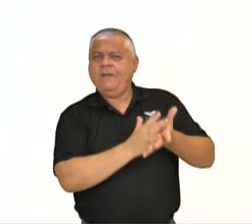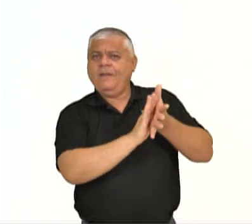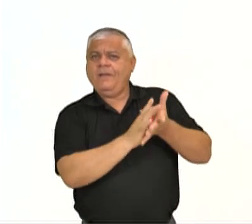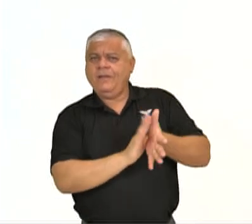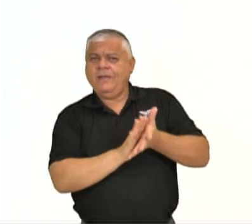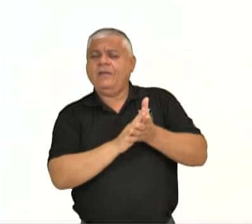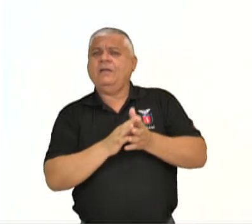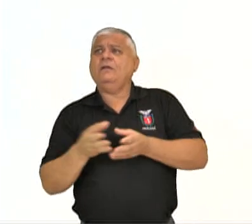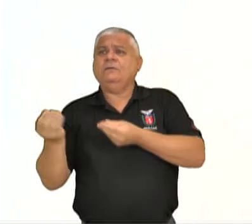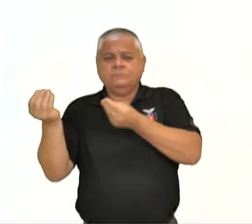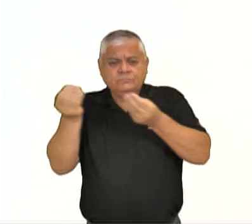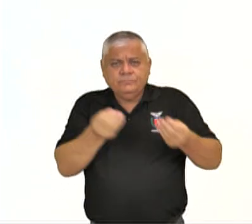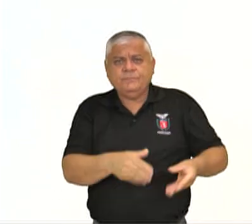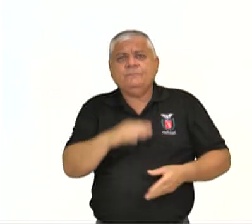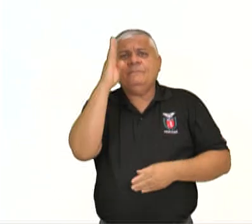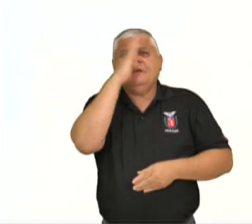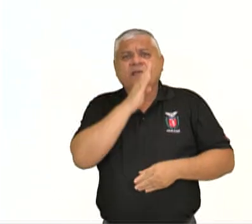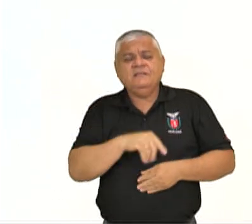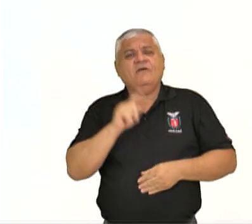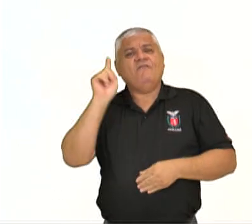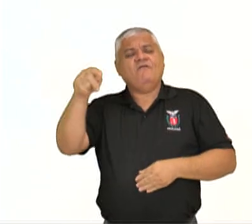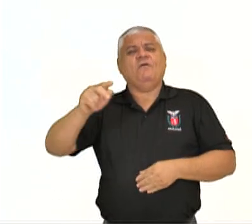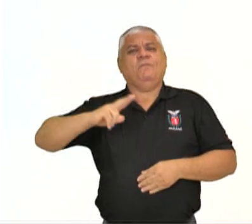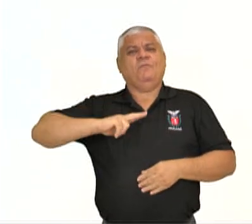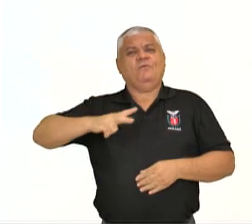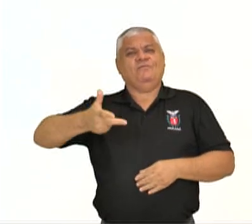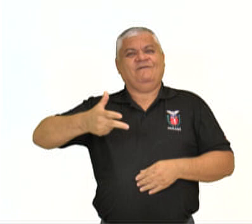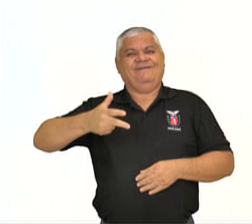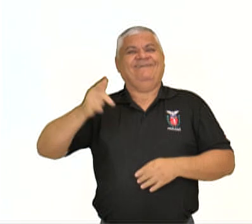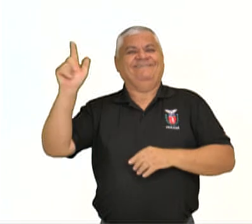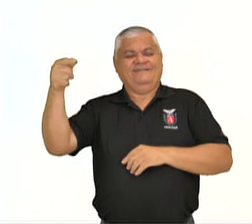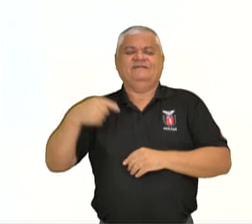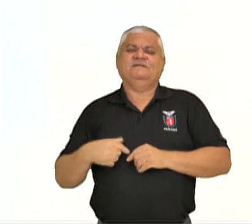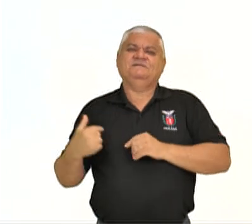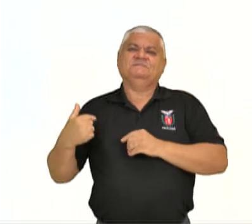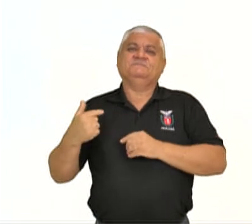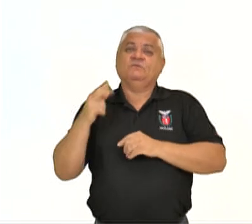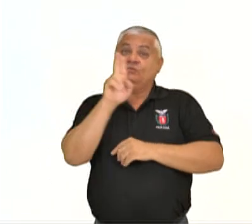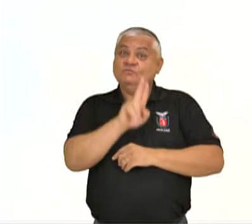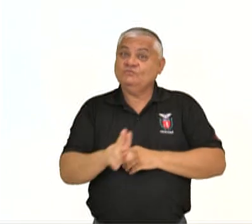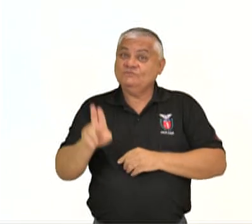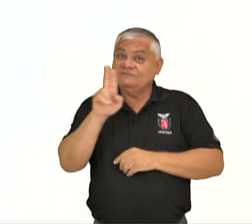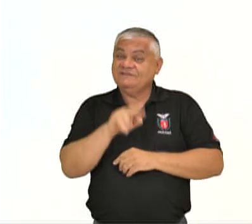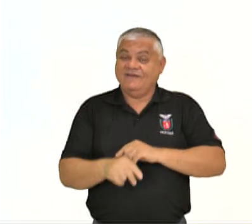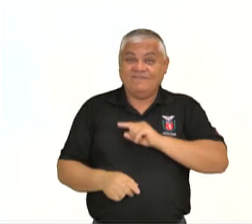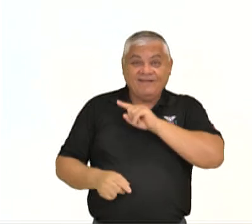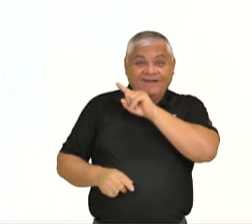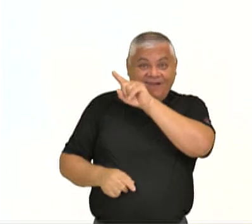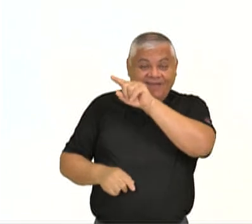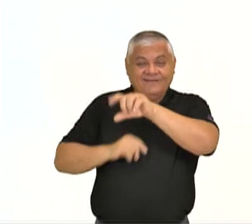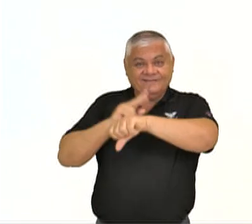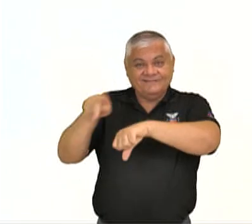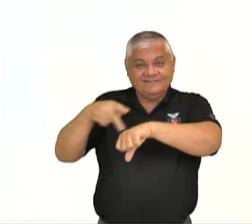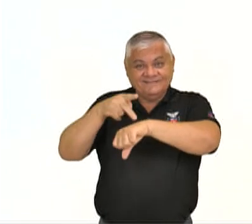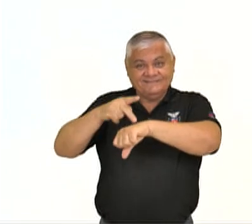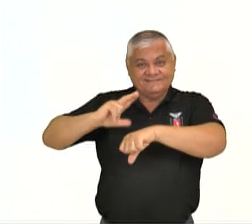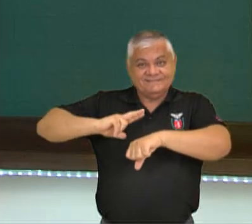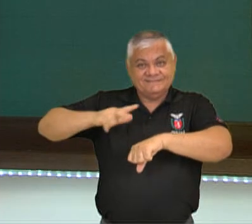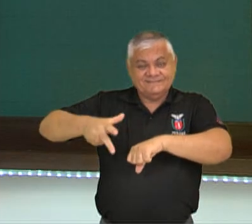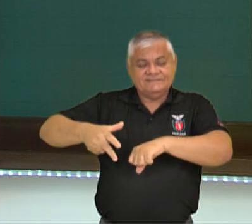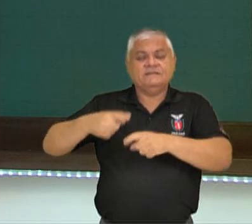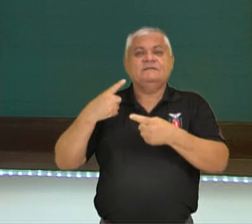Brasil foram os colonizadores portugueses. E eles usavam esse pandeiro